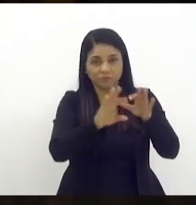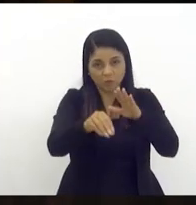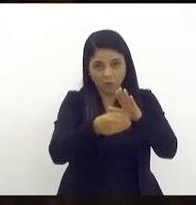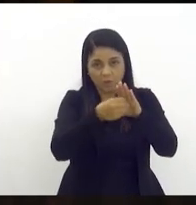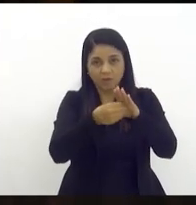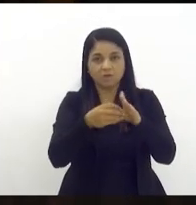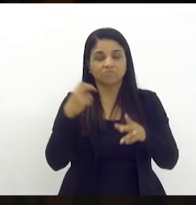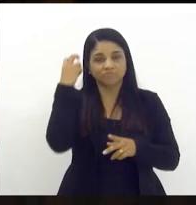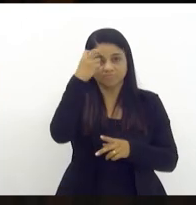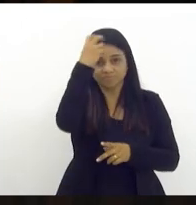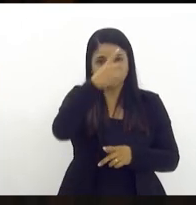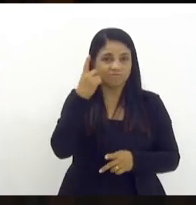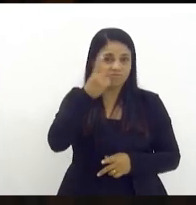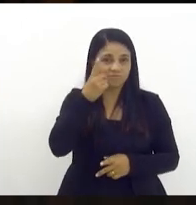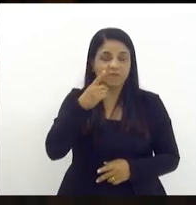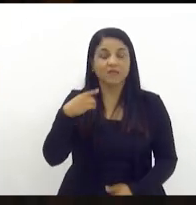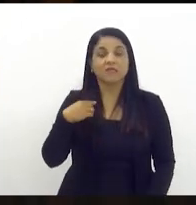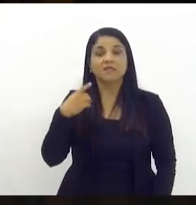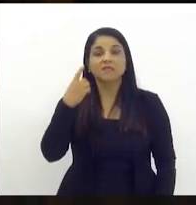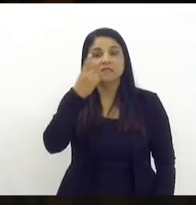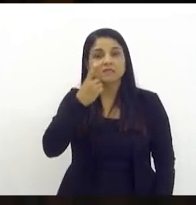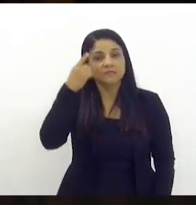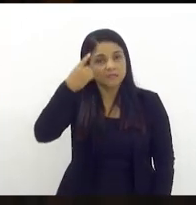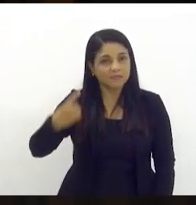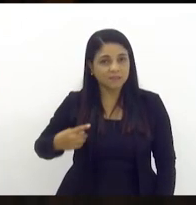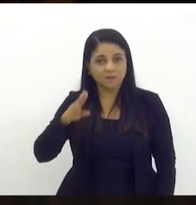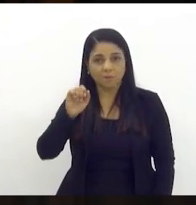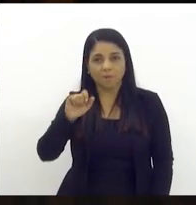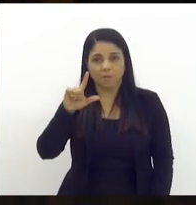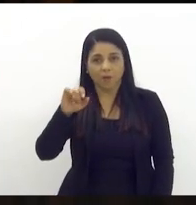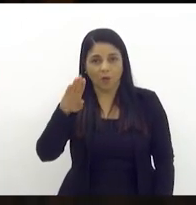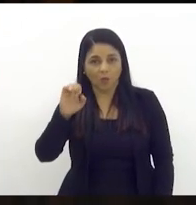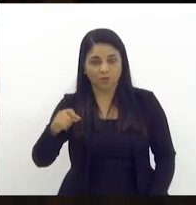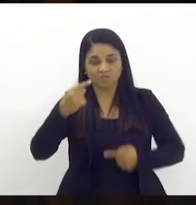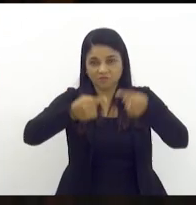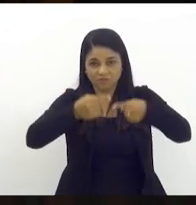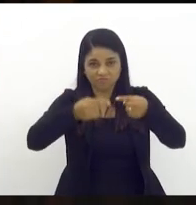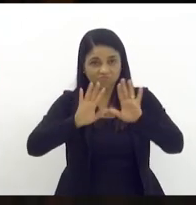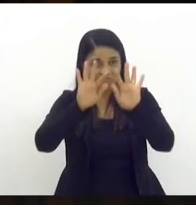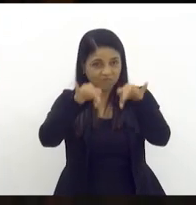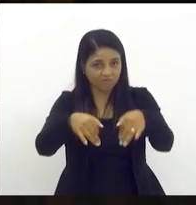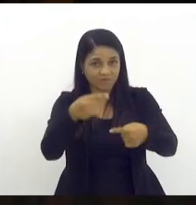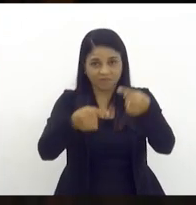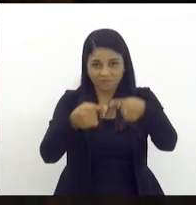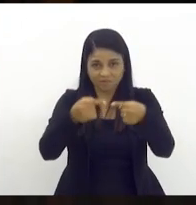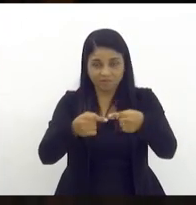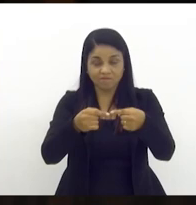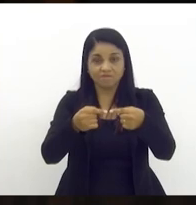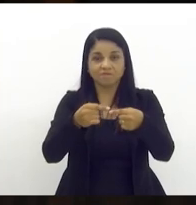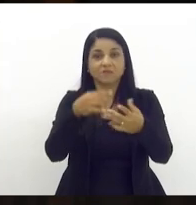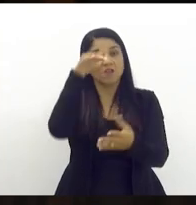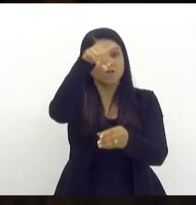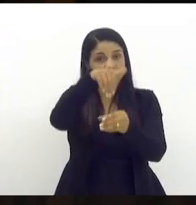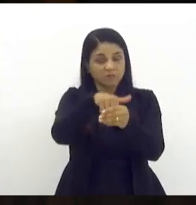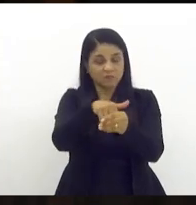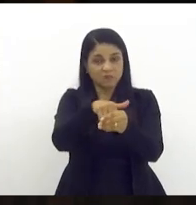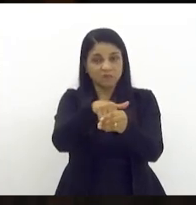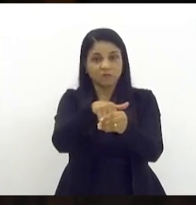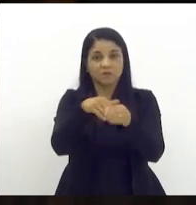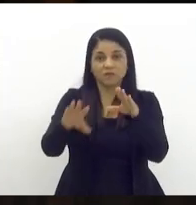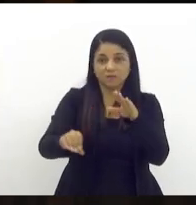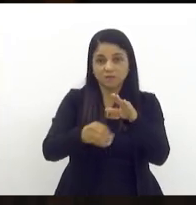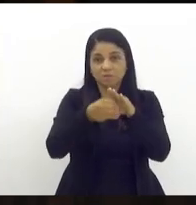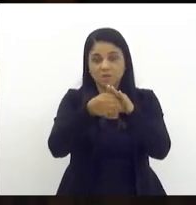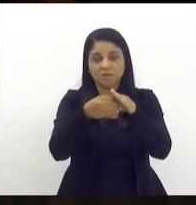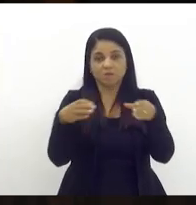deputadas Verônica Lima e Dani Balbi. Em discussão, não havendo quem queira discutir, encerrada a discussão. Em votação, as emendas